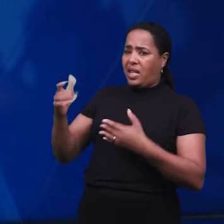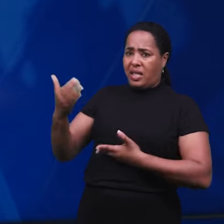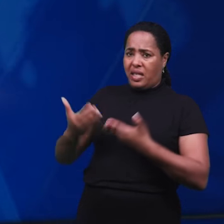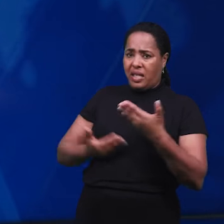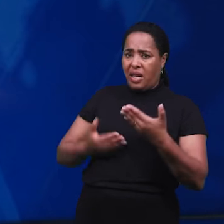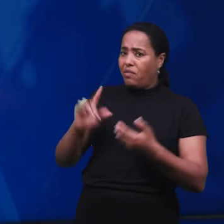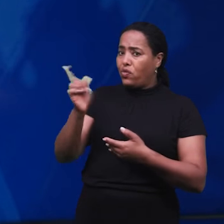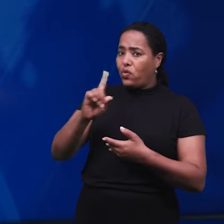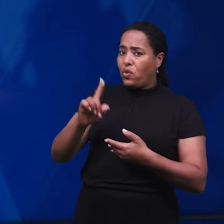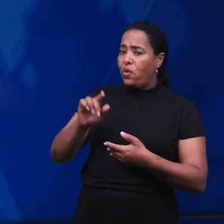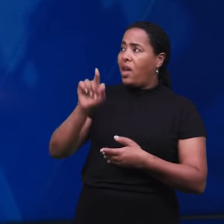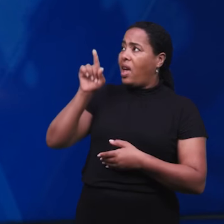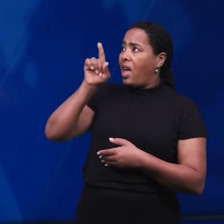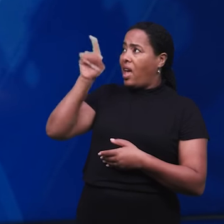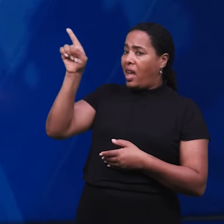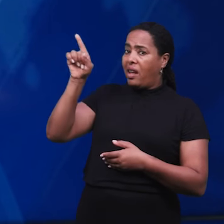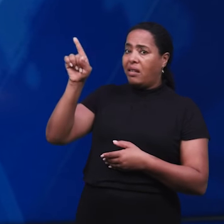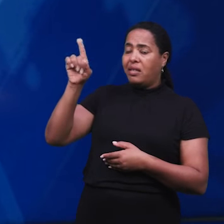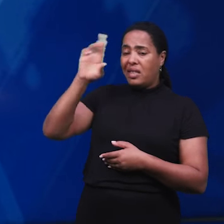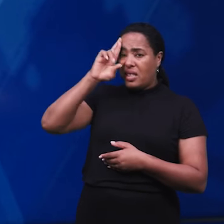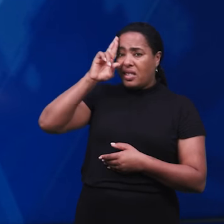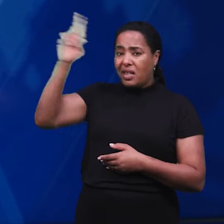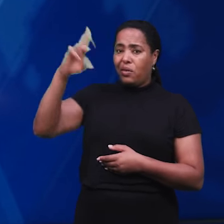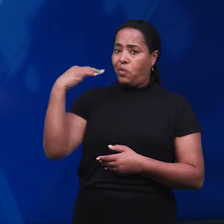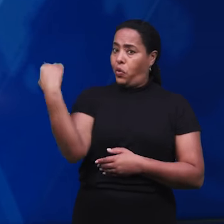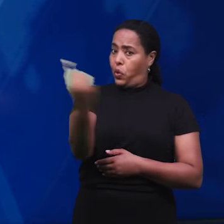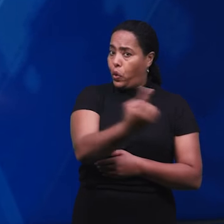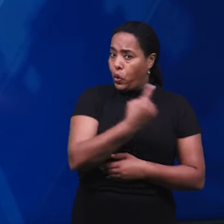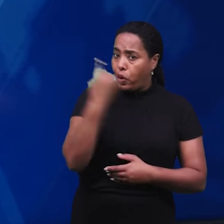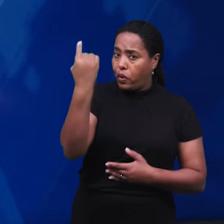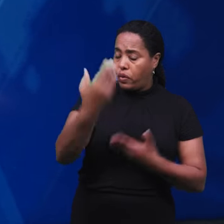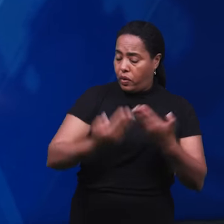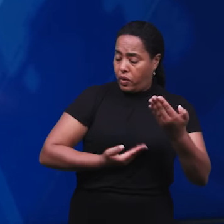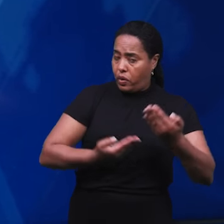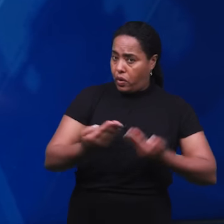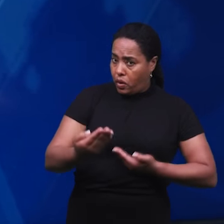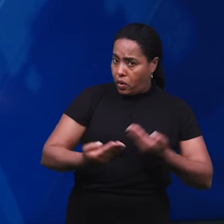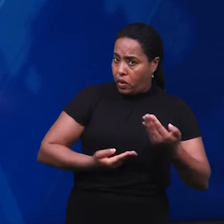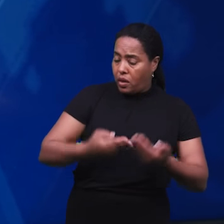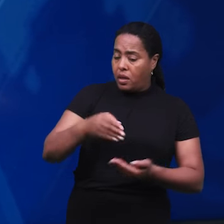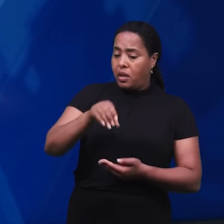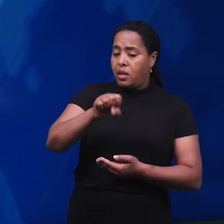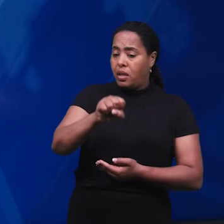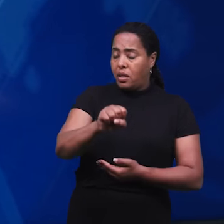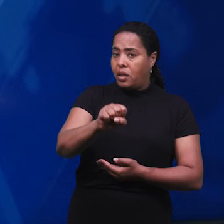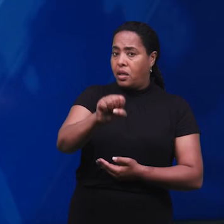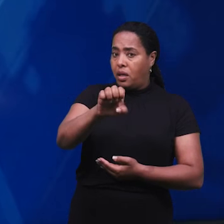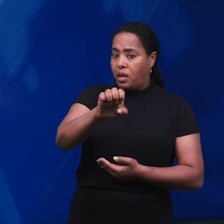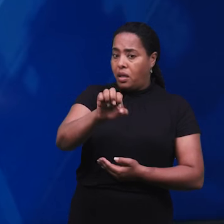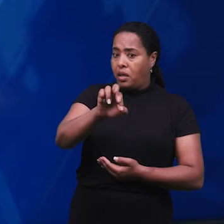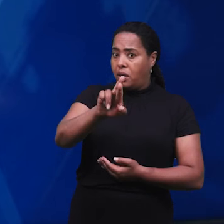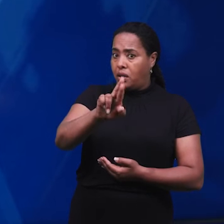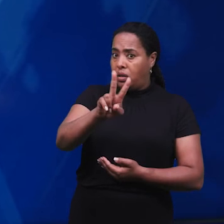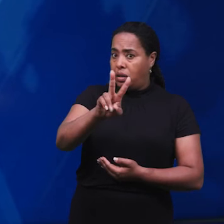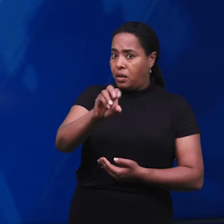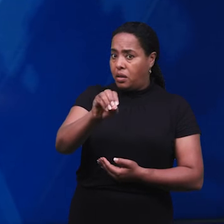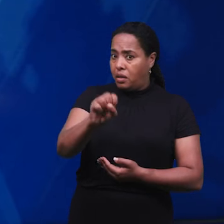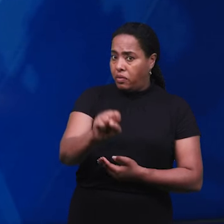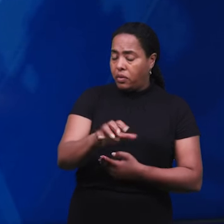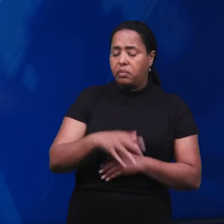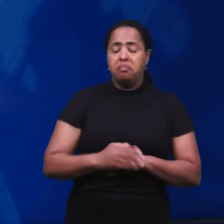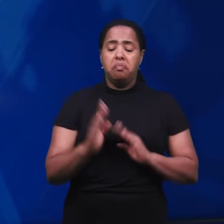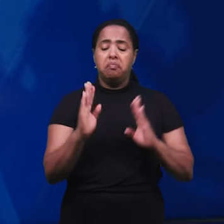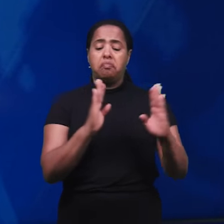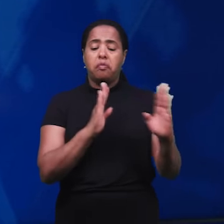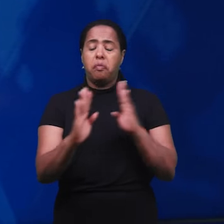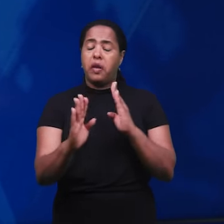o Senhor. Nós somos servos. Há uma passagem, há um momento na vida